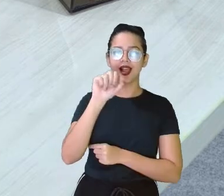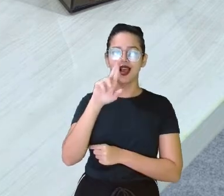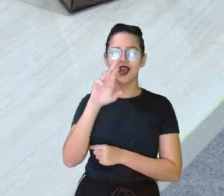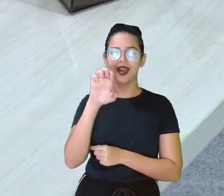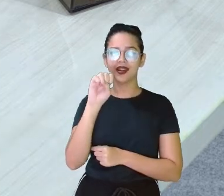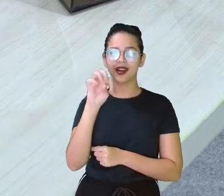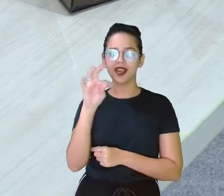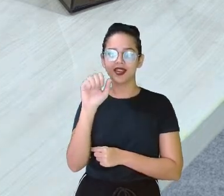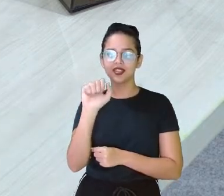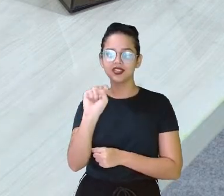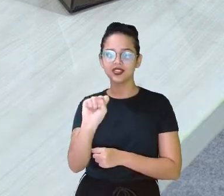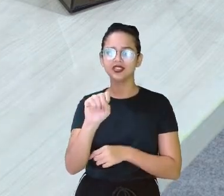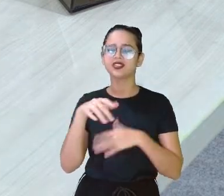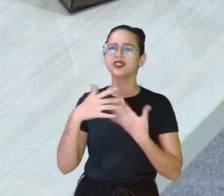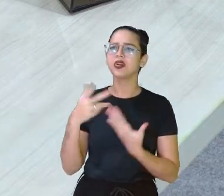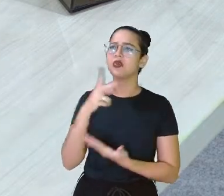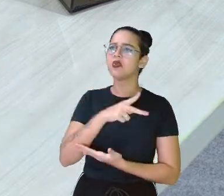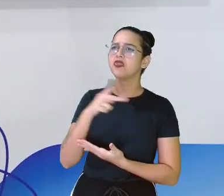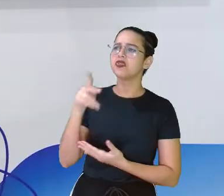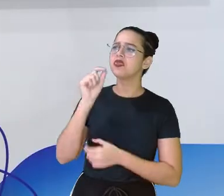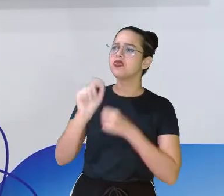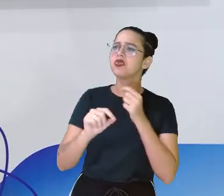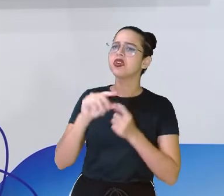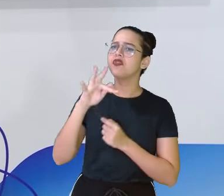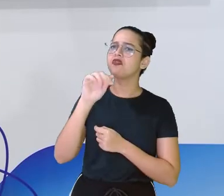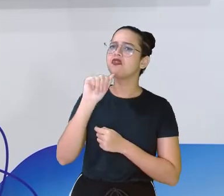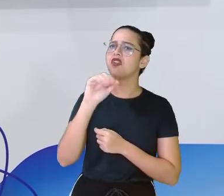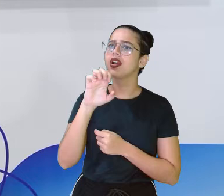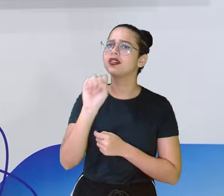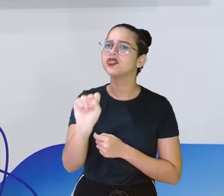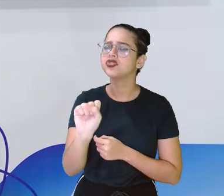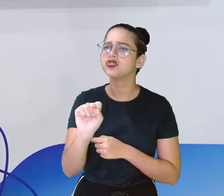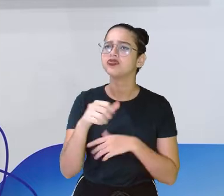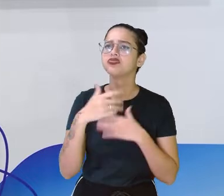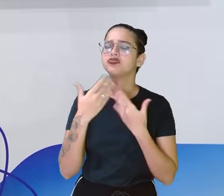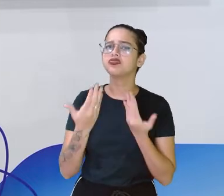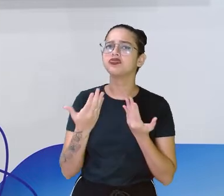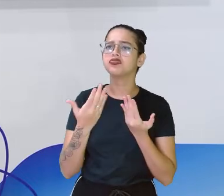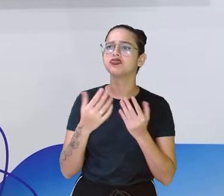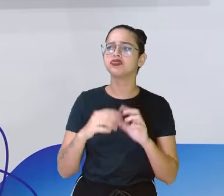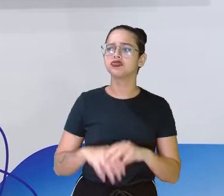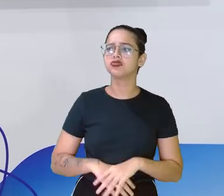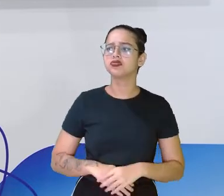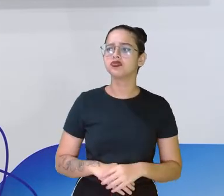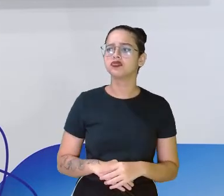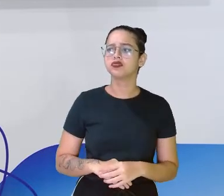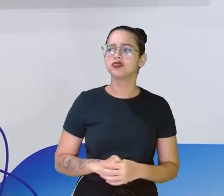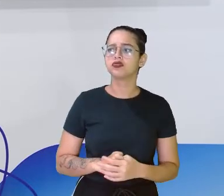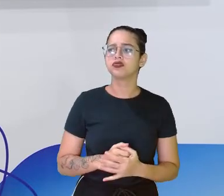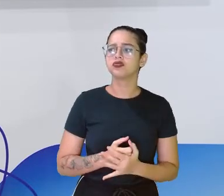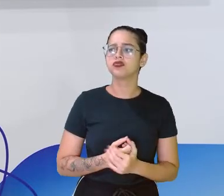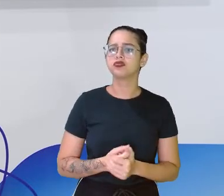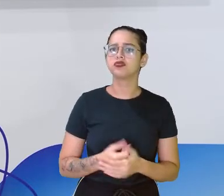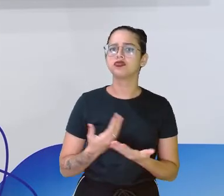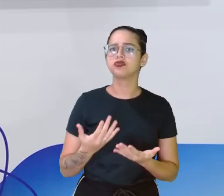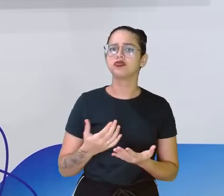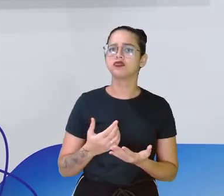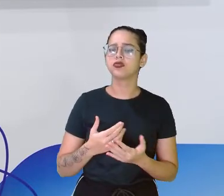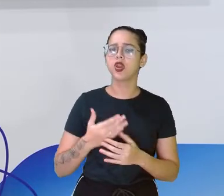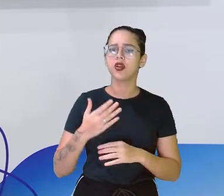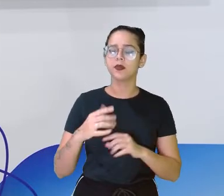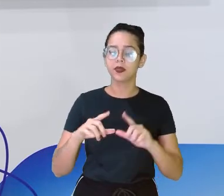arestas. Professora, e as faces? As faces são